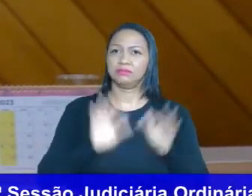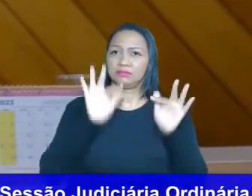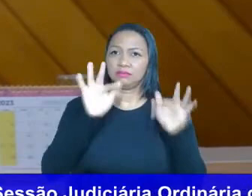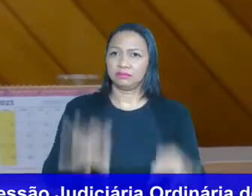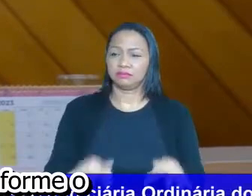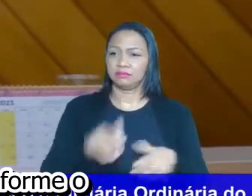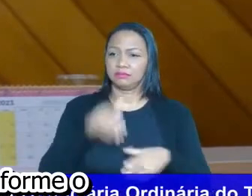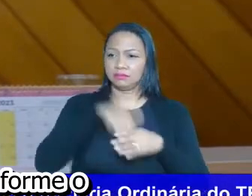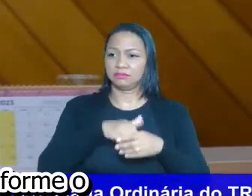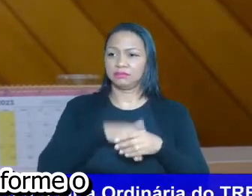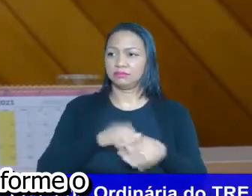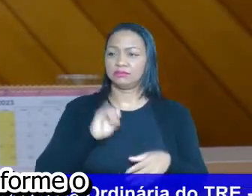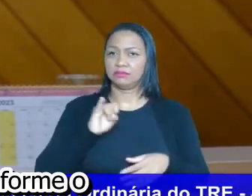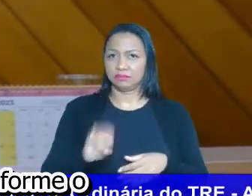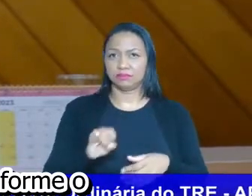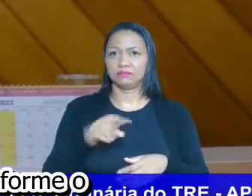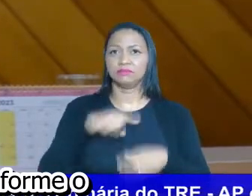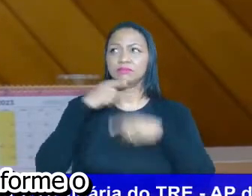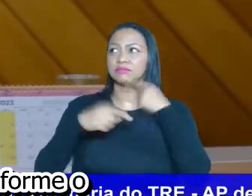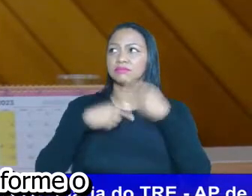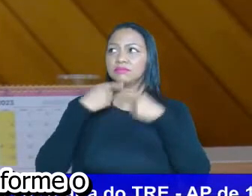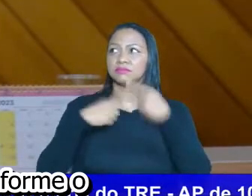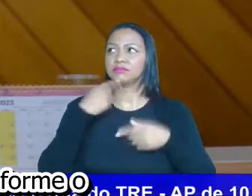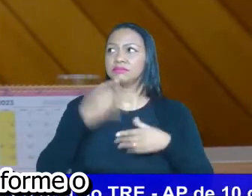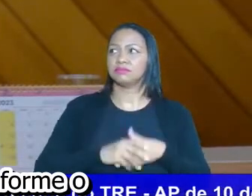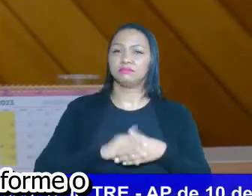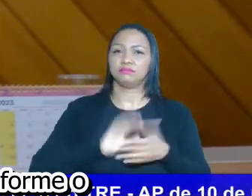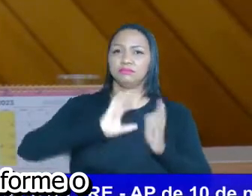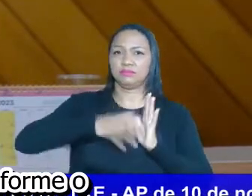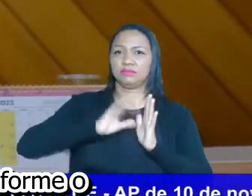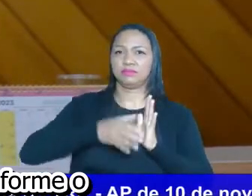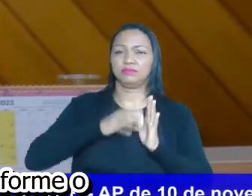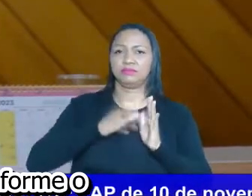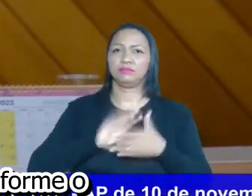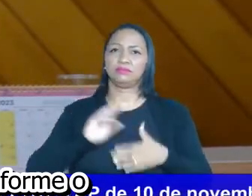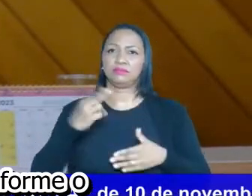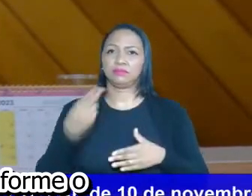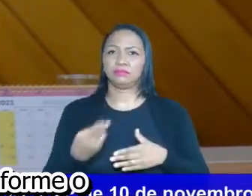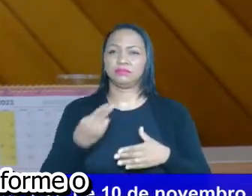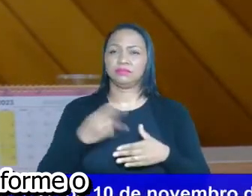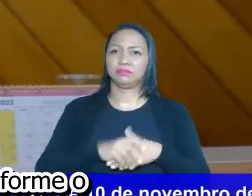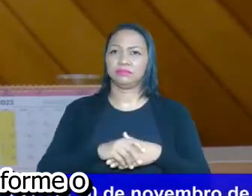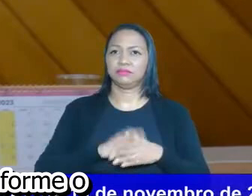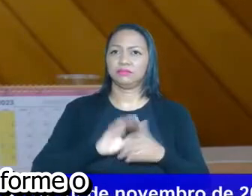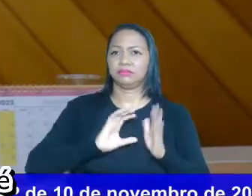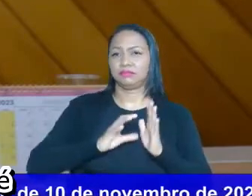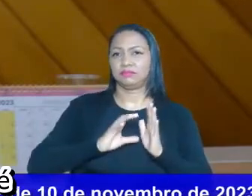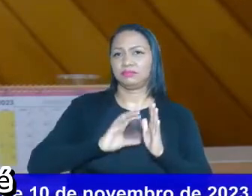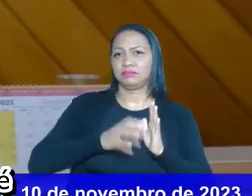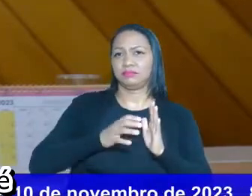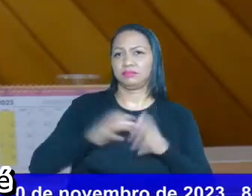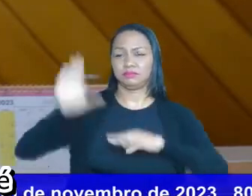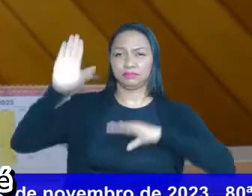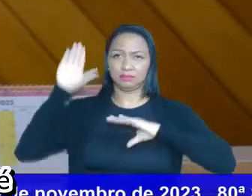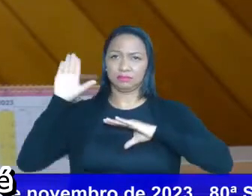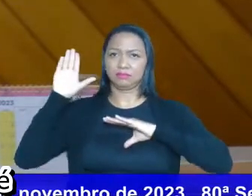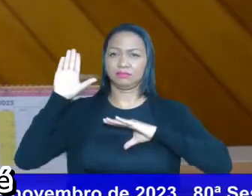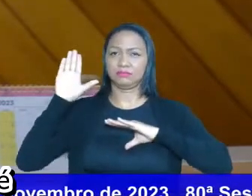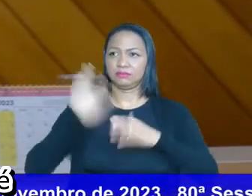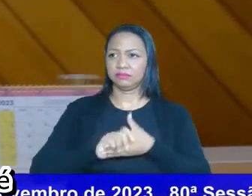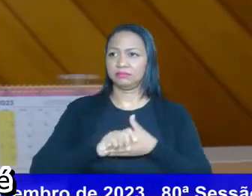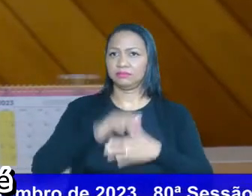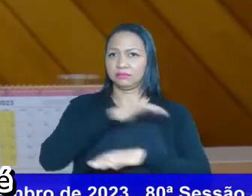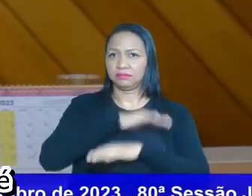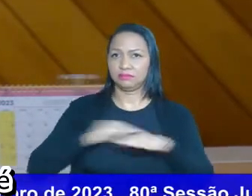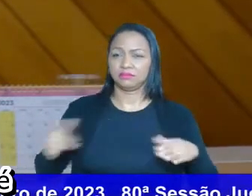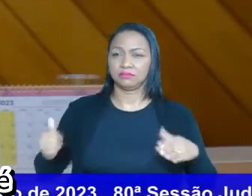eleitoral. Se houver dúvida e o partido ou o candidato, conforme o caso, for